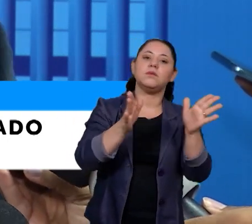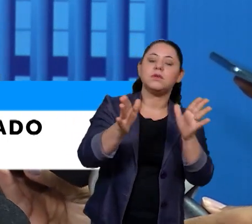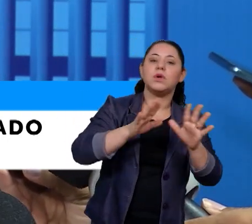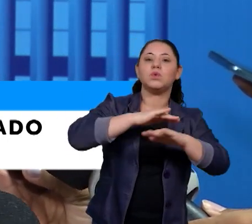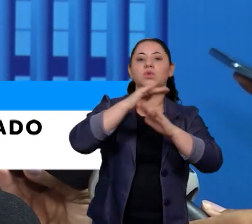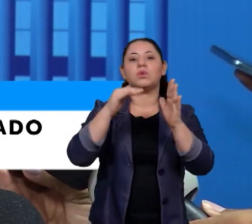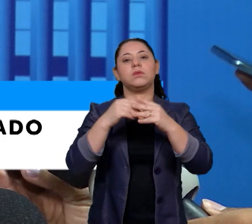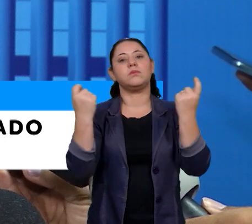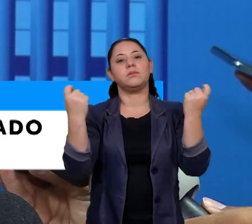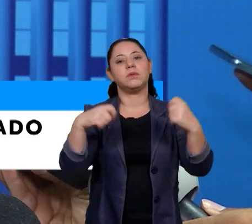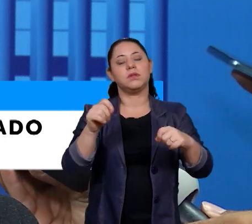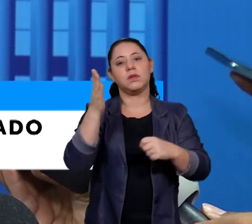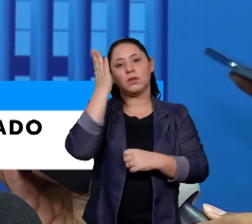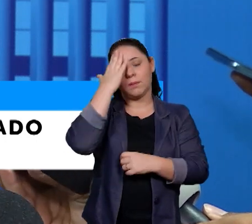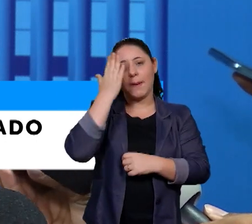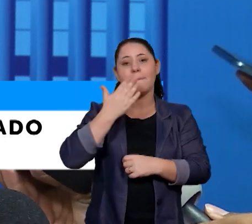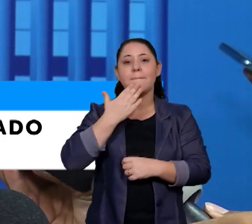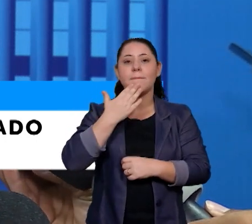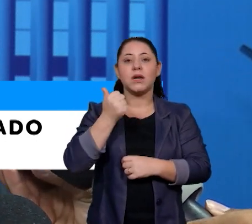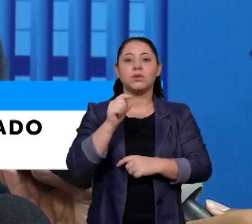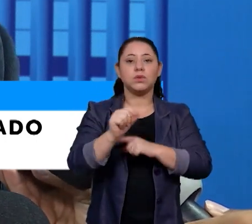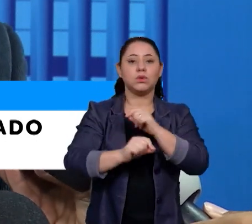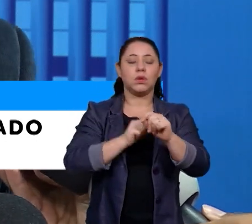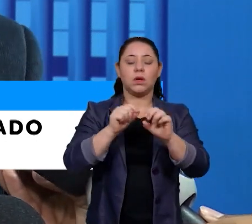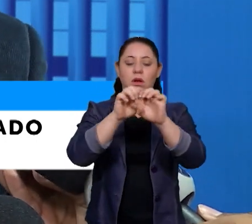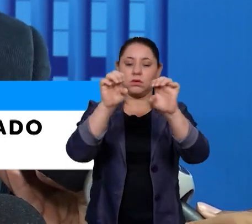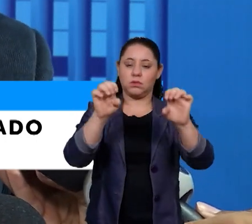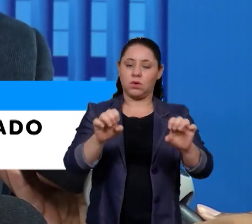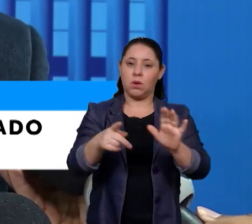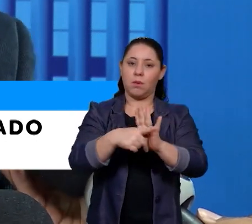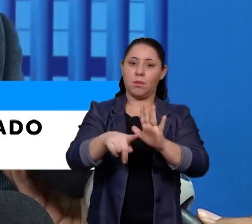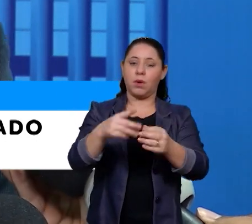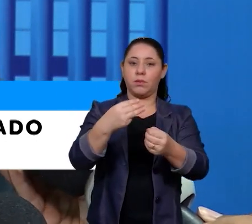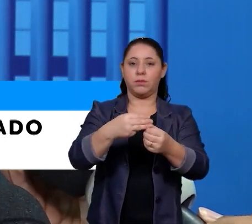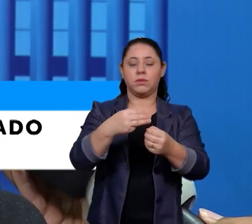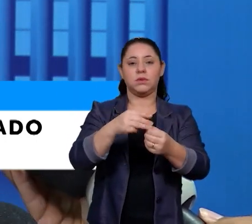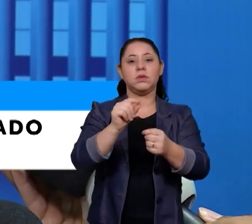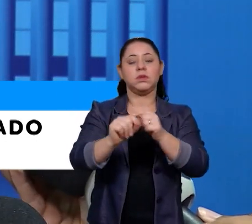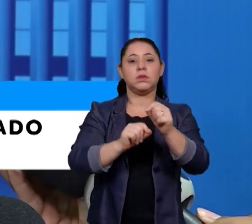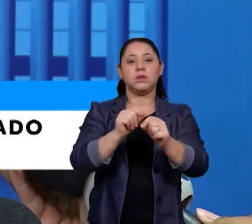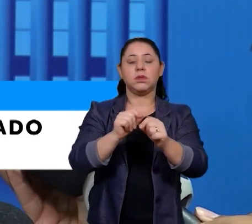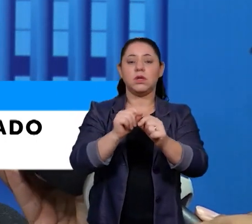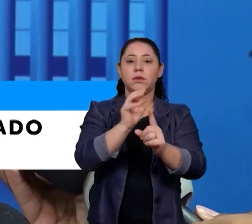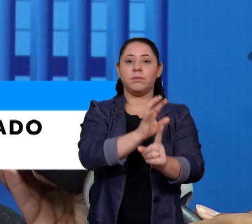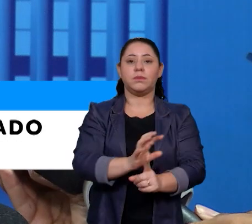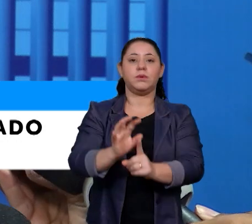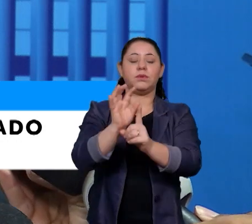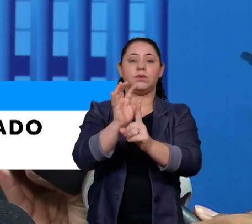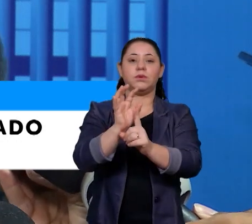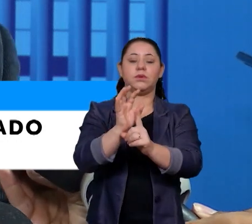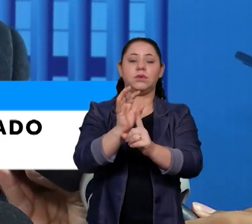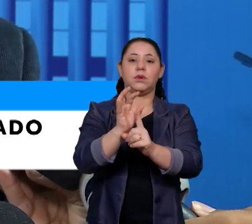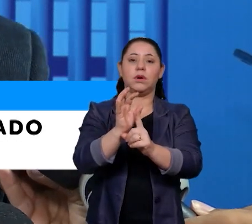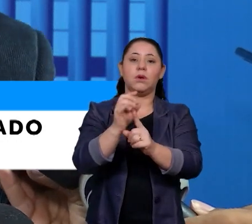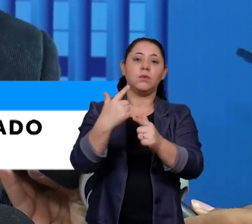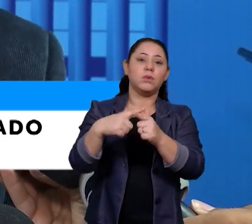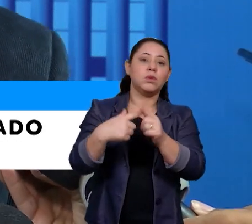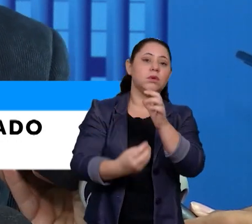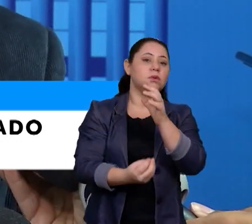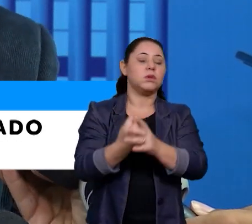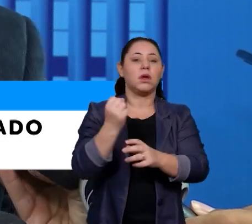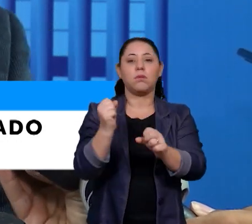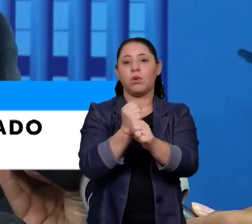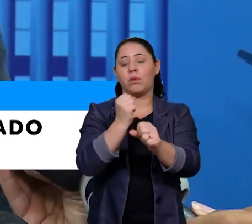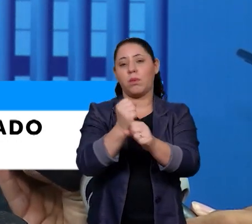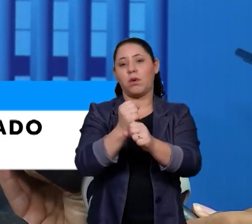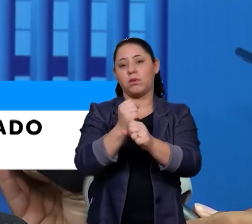projetos, acesso, enfim, tudo aquilo que é necessário para dar melhoria e infraestrutura para os nossos municípios, que é quem é impactado diretamente